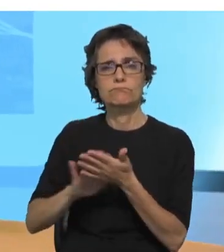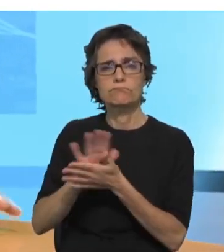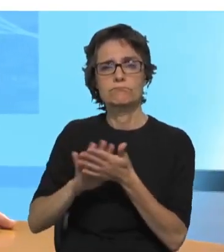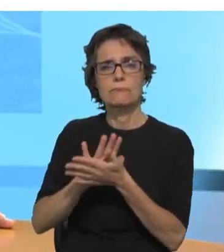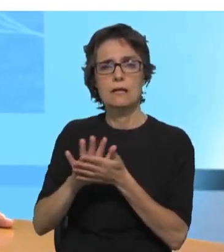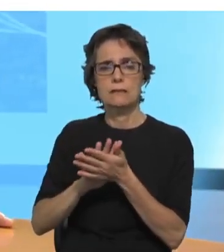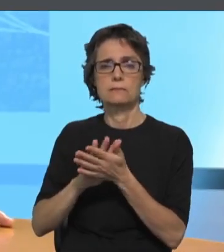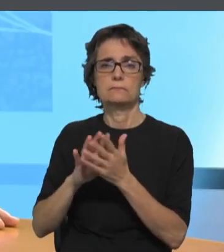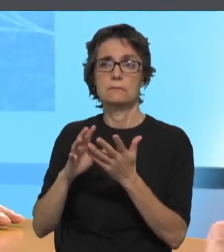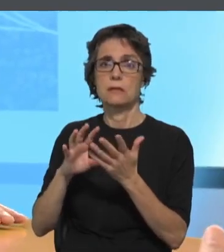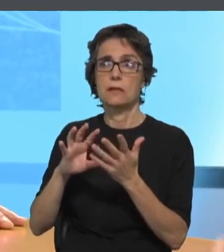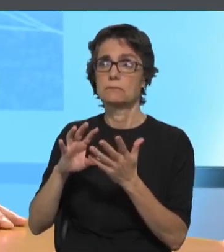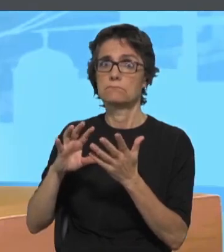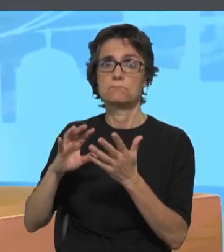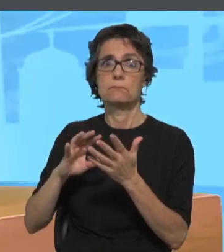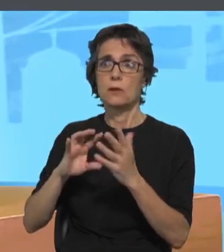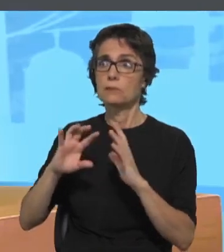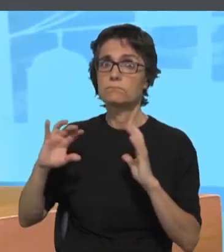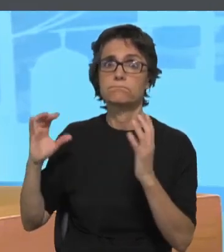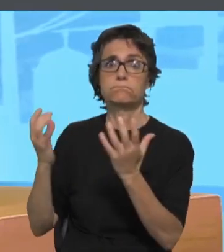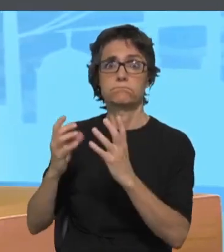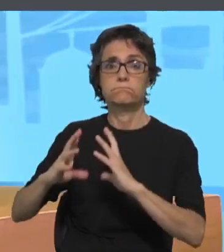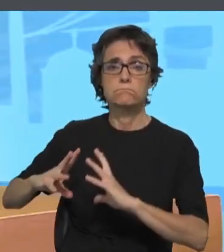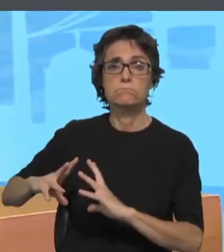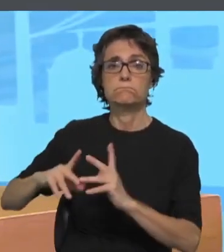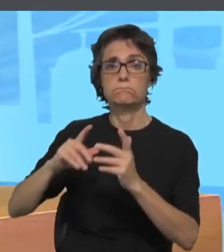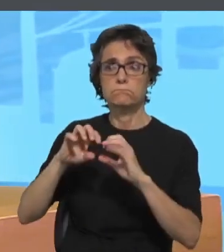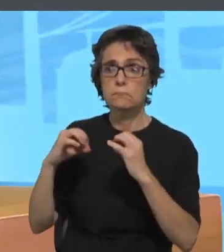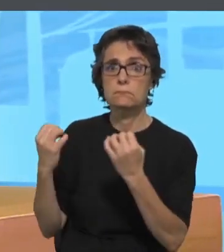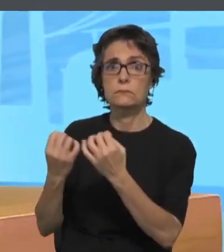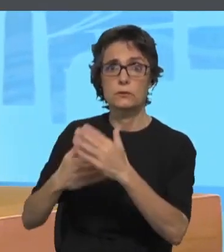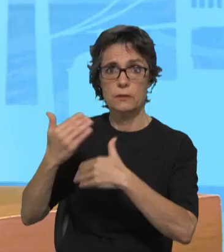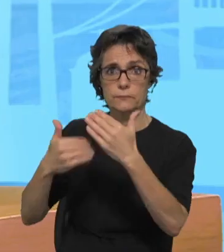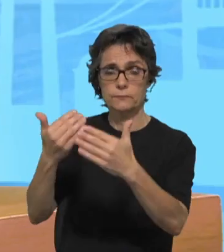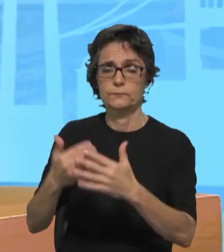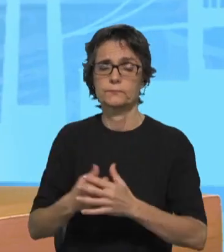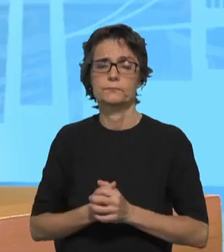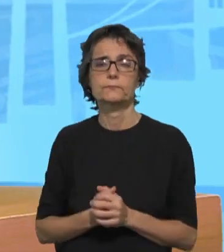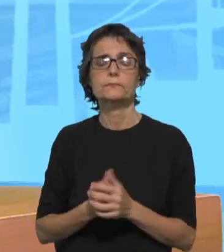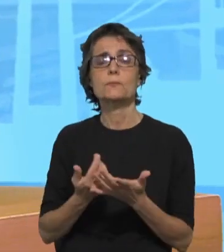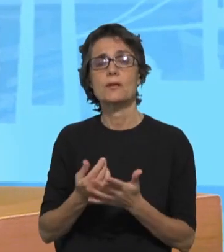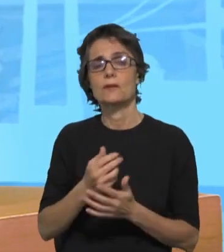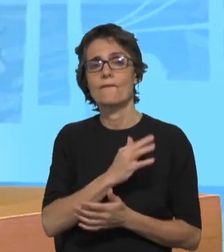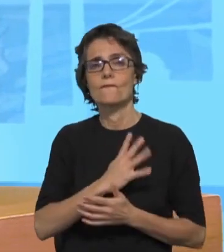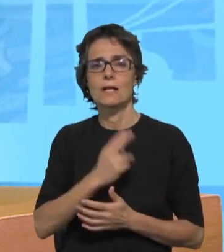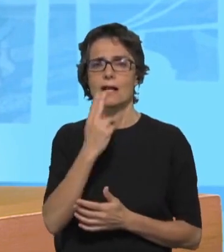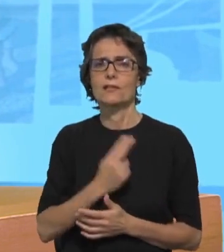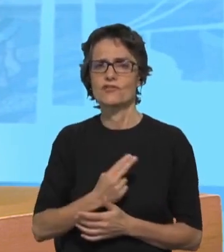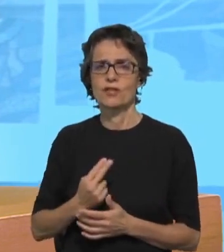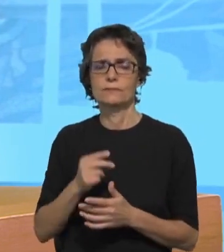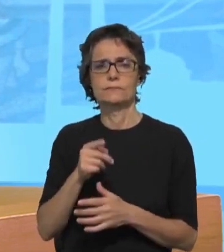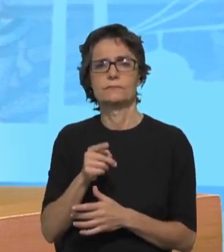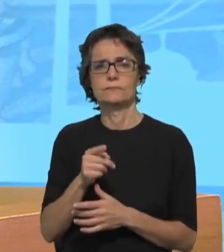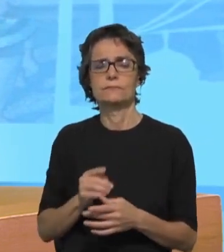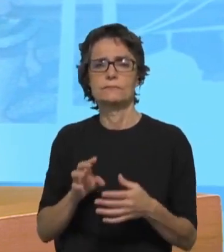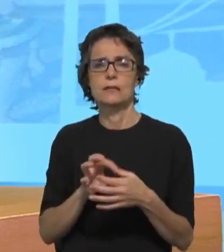civilização. E dá uma forma esse objetivo, que é de pensar a fé cristã no espaço público, pensar